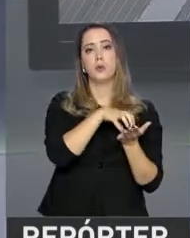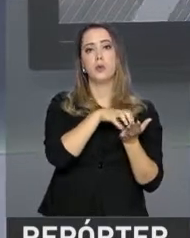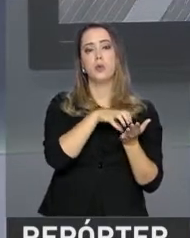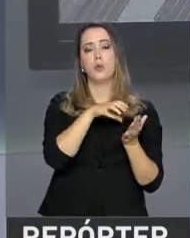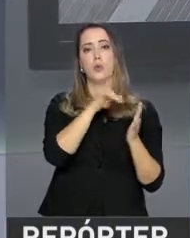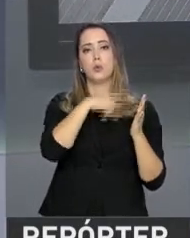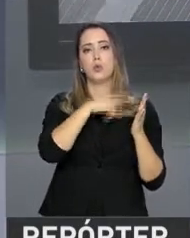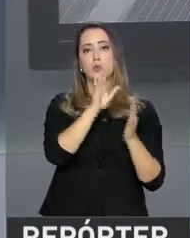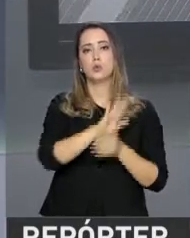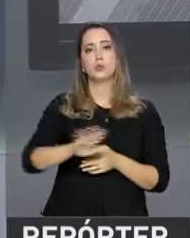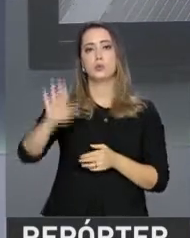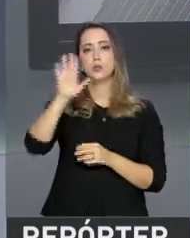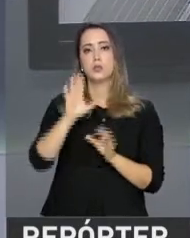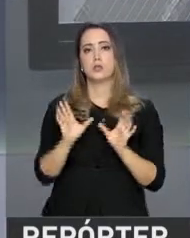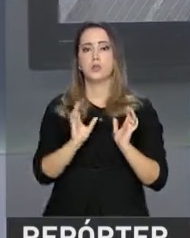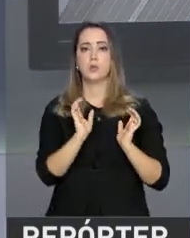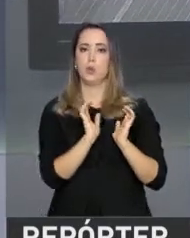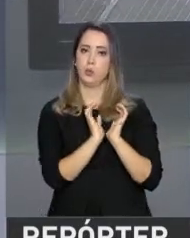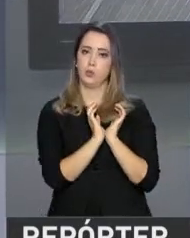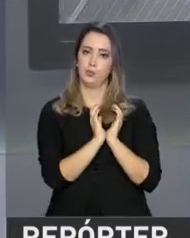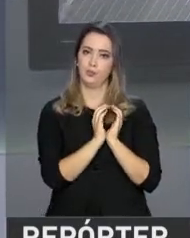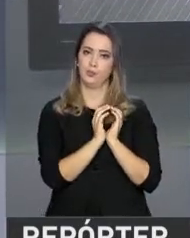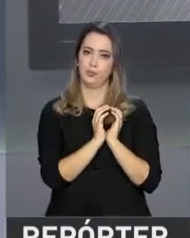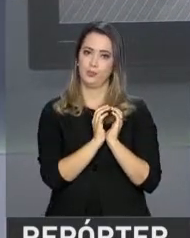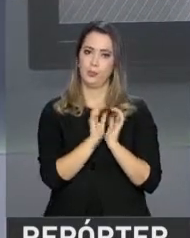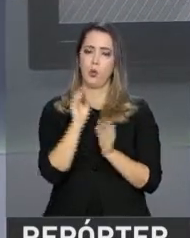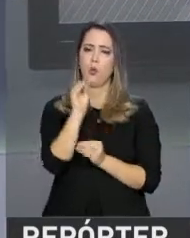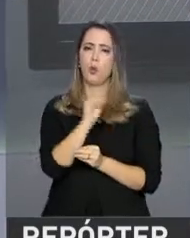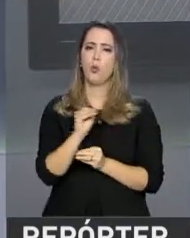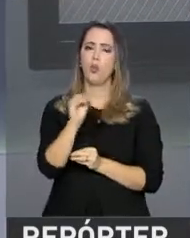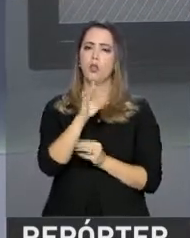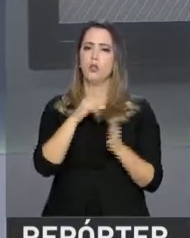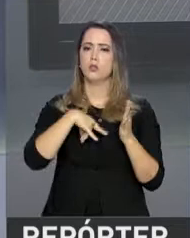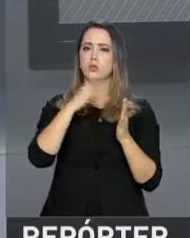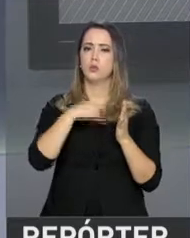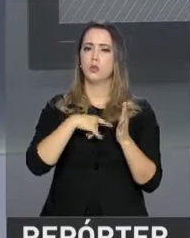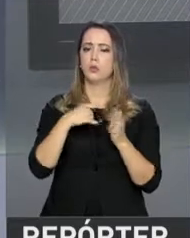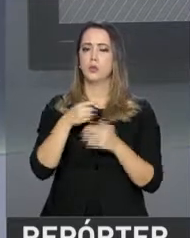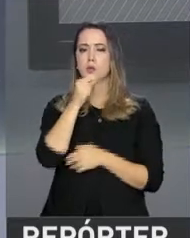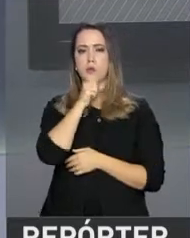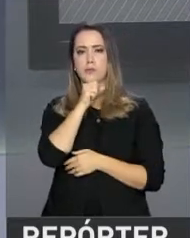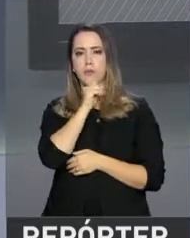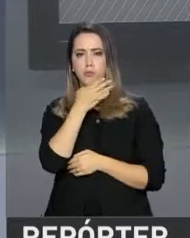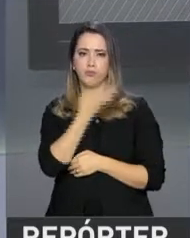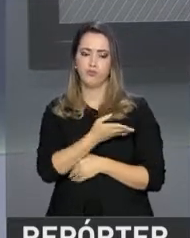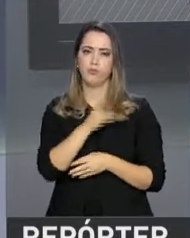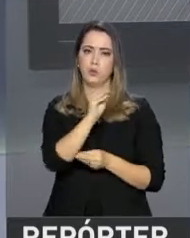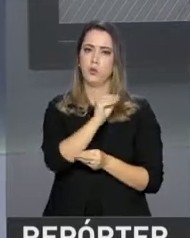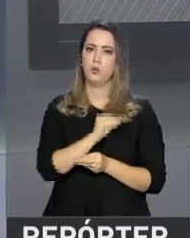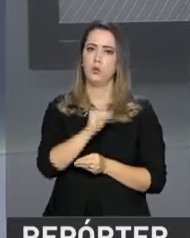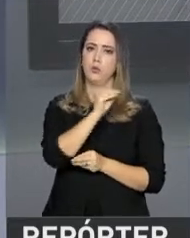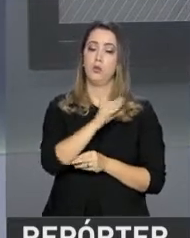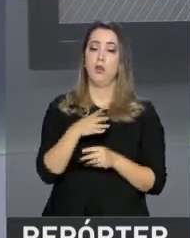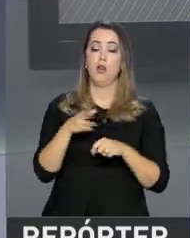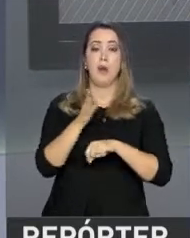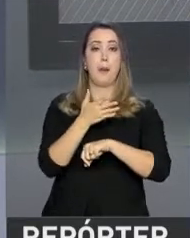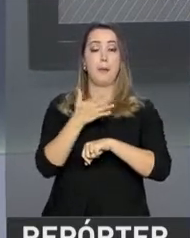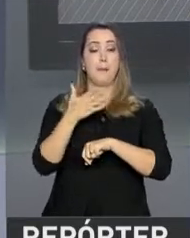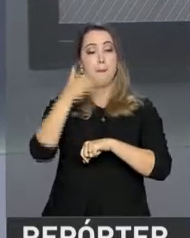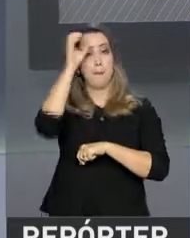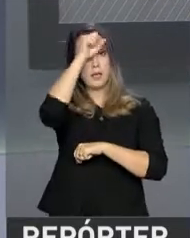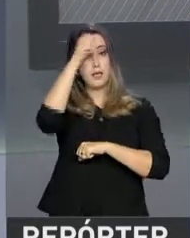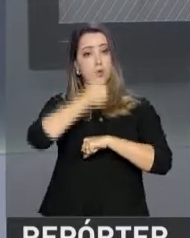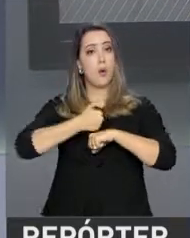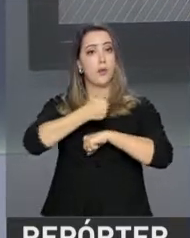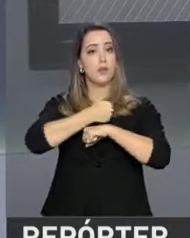dos excepcionais apae na arte de higienizar e conservar documentos além de aprender uma profissão já conseguiram uma oportunidade